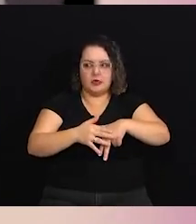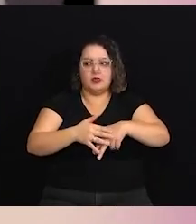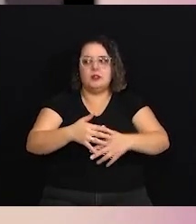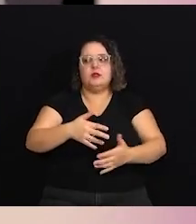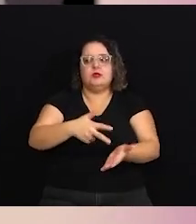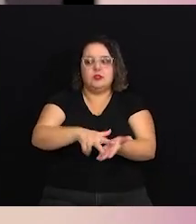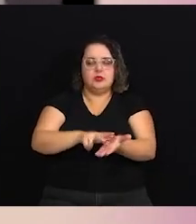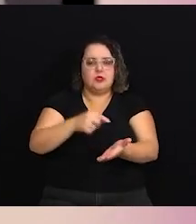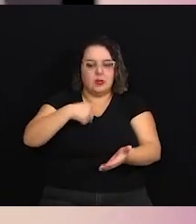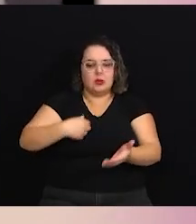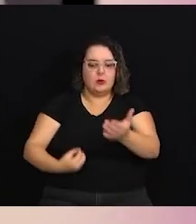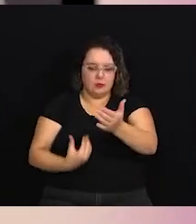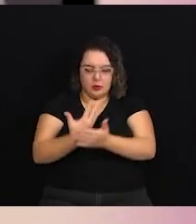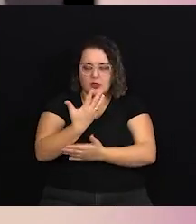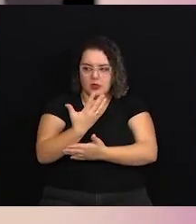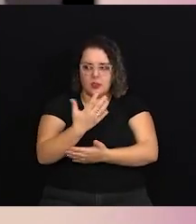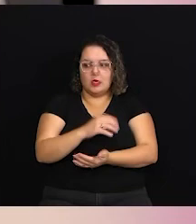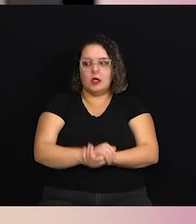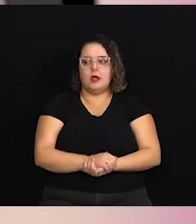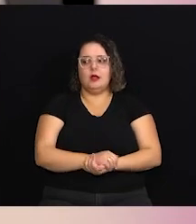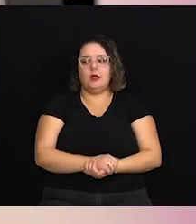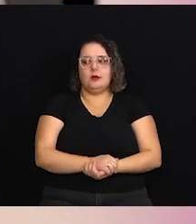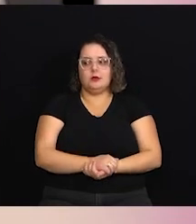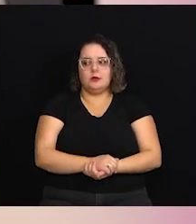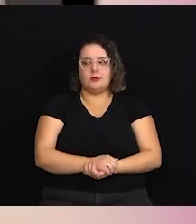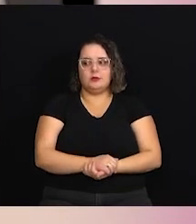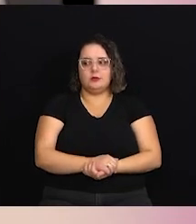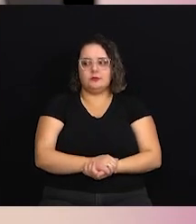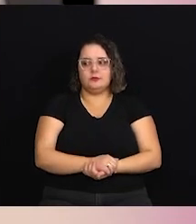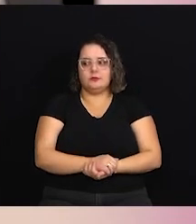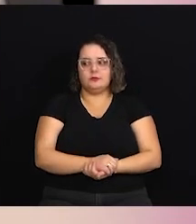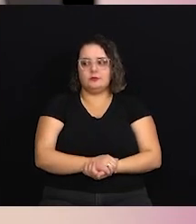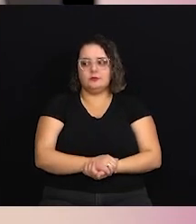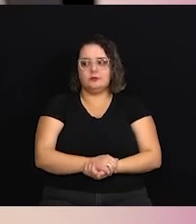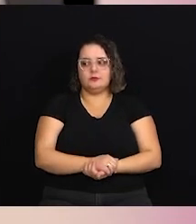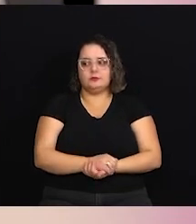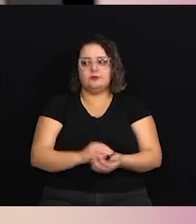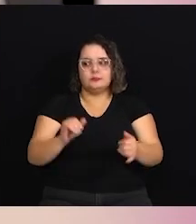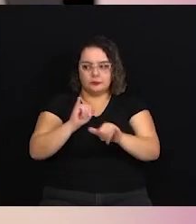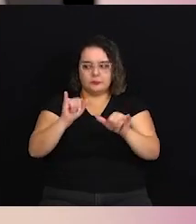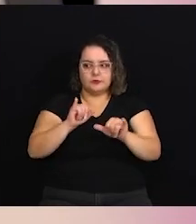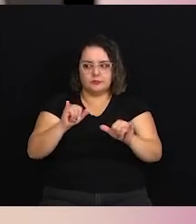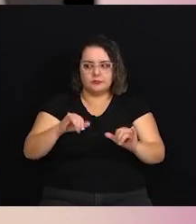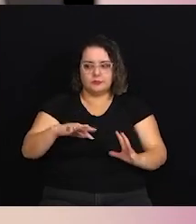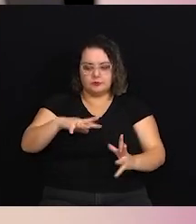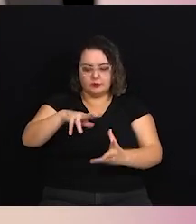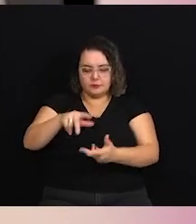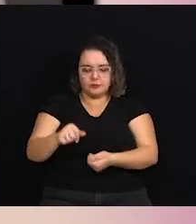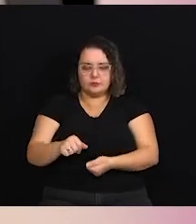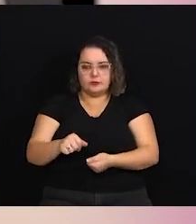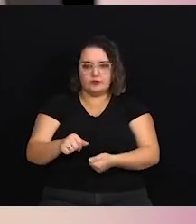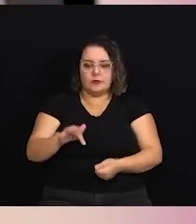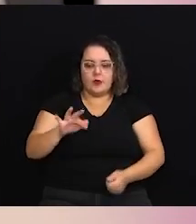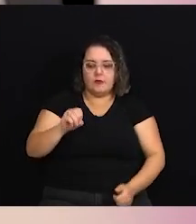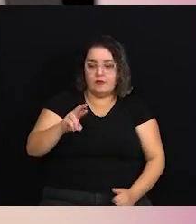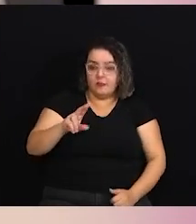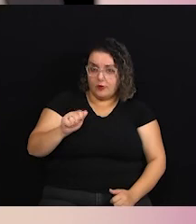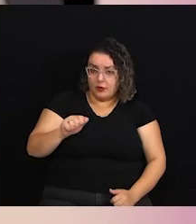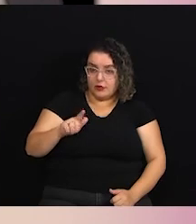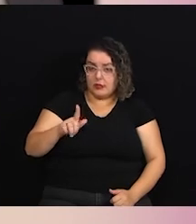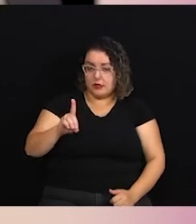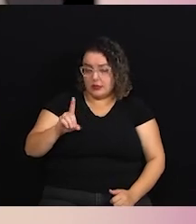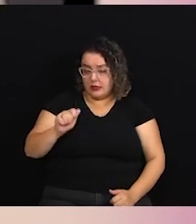uma ONG que eu fundei é na ocasião do do do da campanha global e crítica fora das sombras